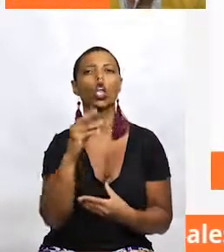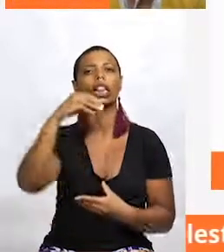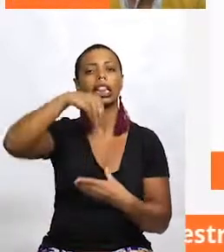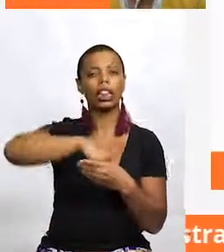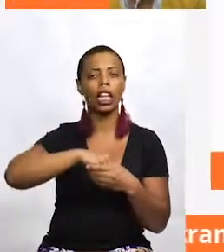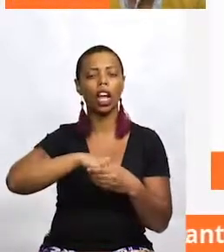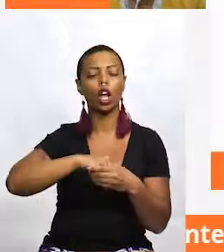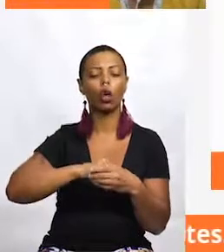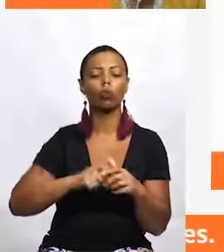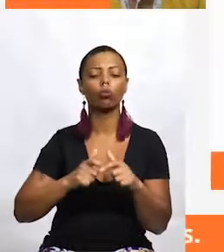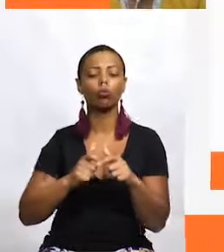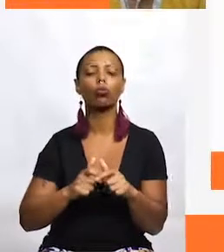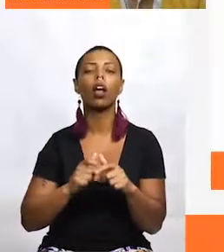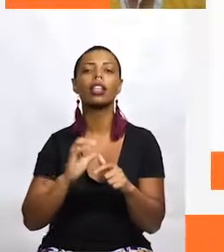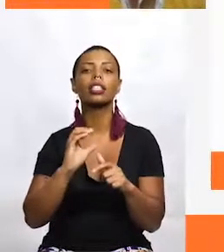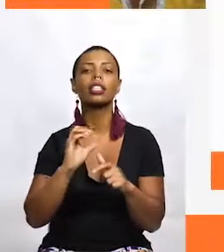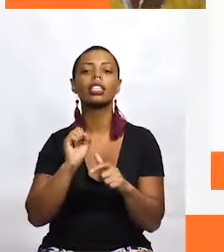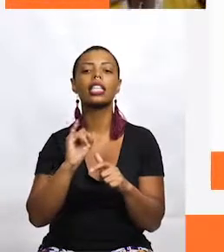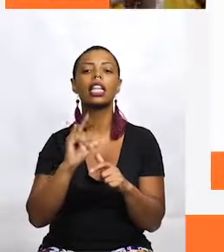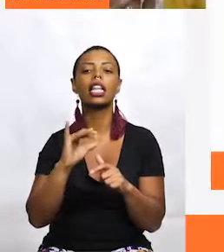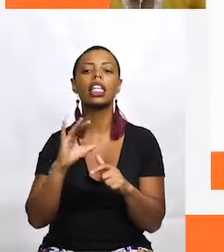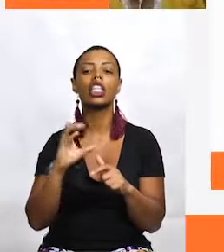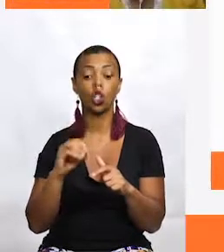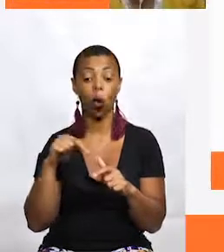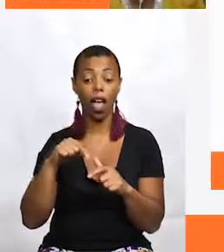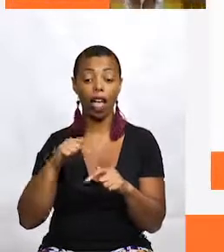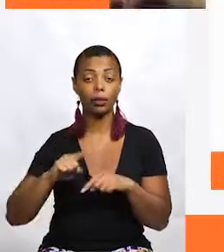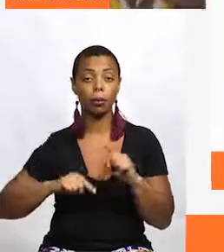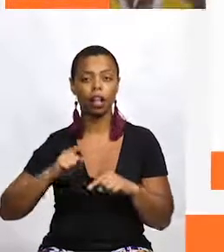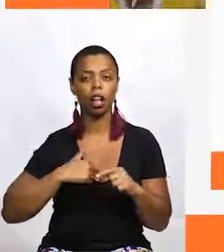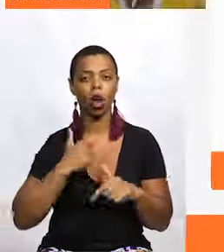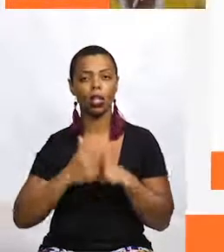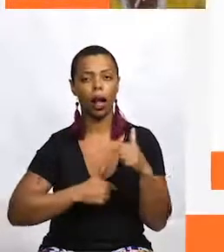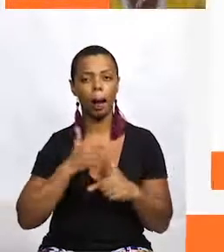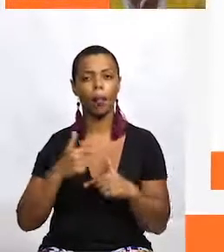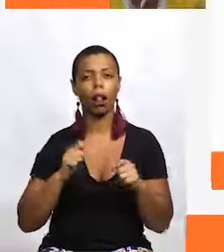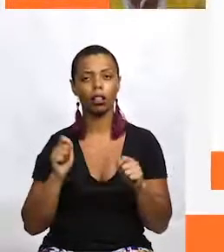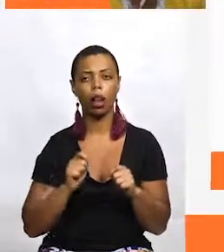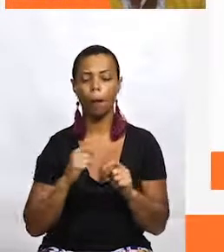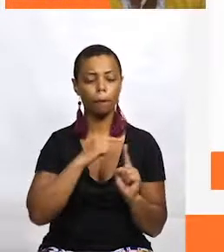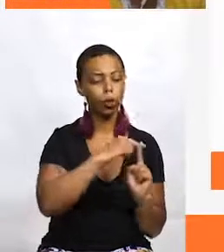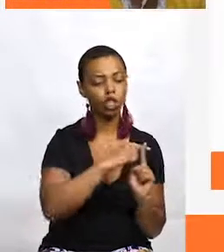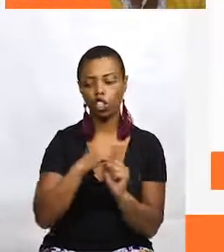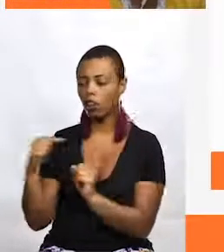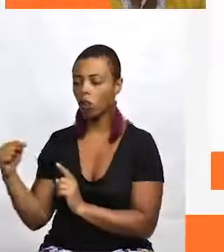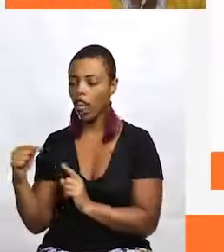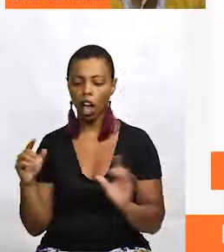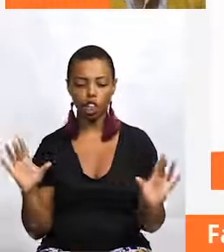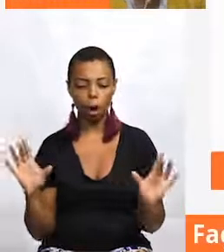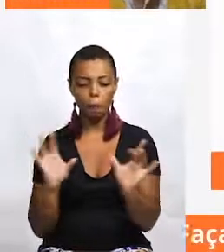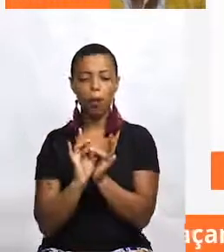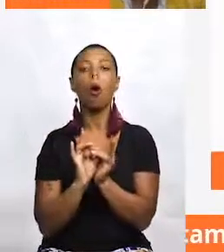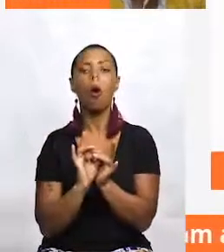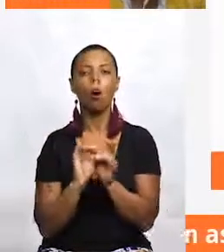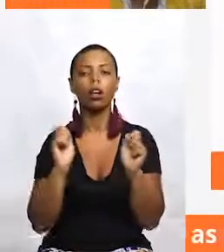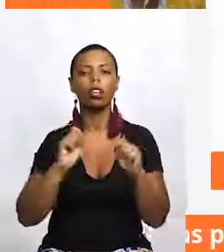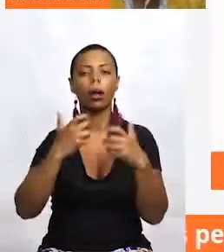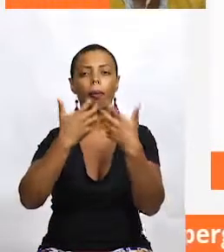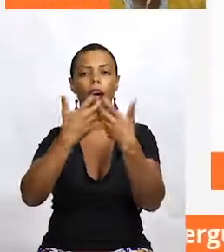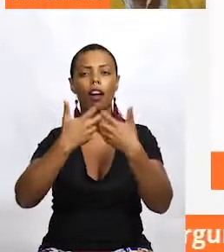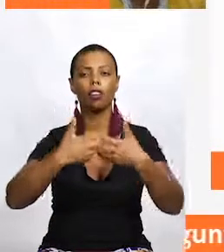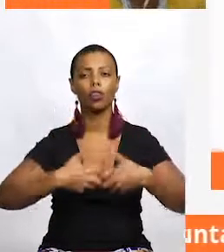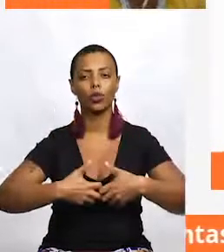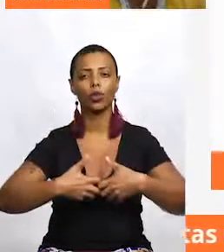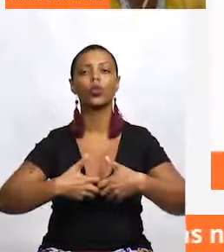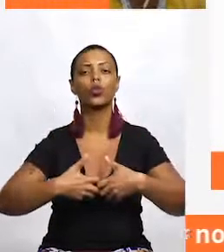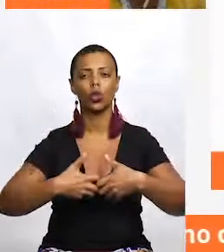o material que eu trabalhava, para juntar materiais positivos e negativos para que eles funcionem. E essa é a